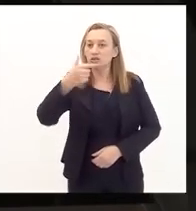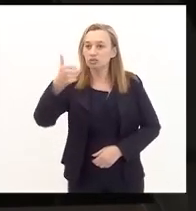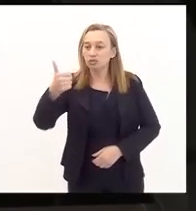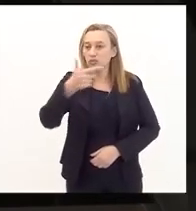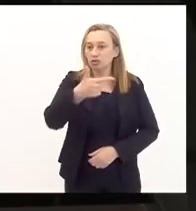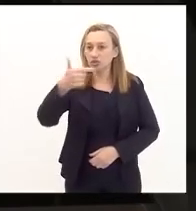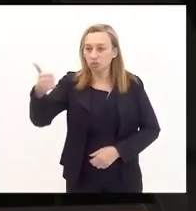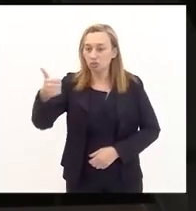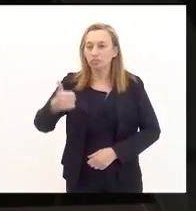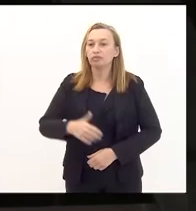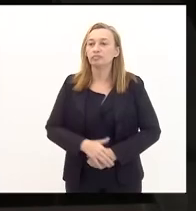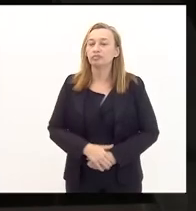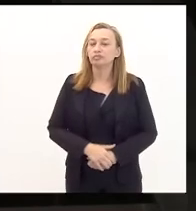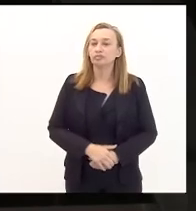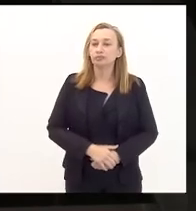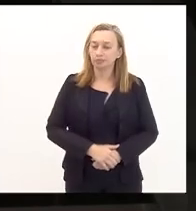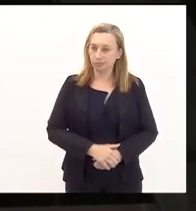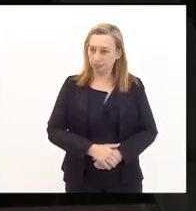que ela